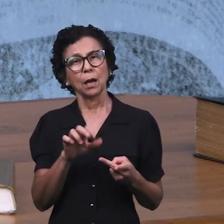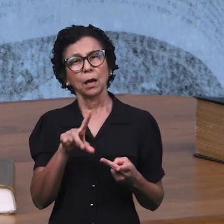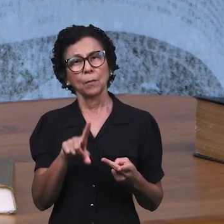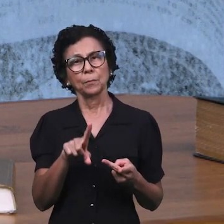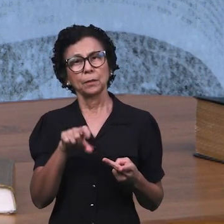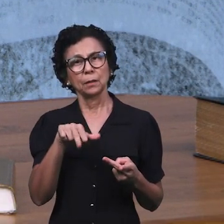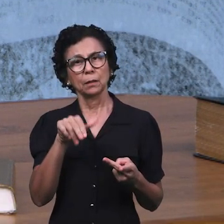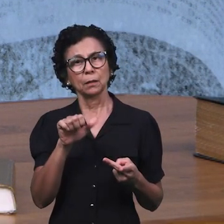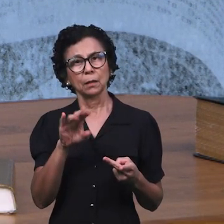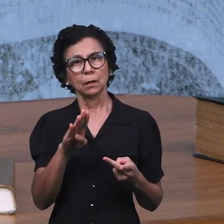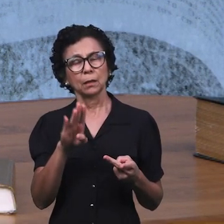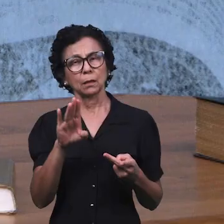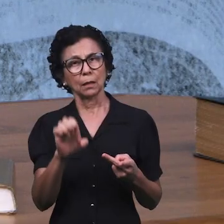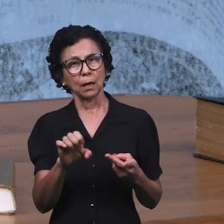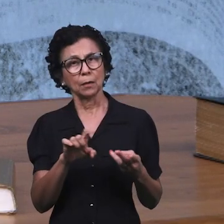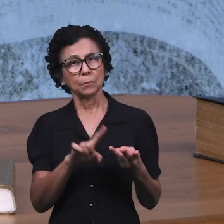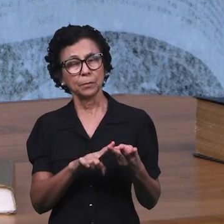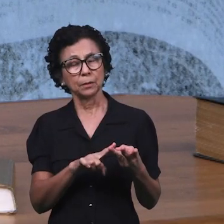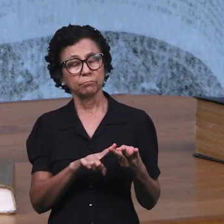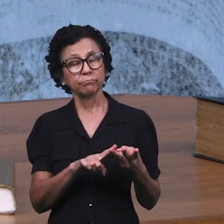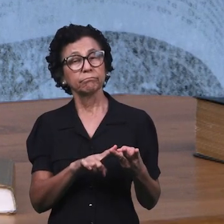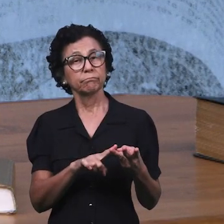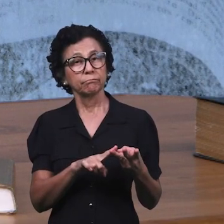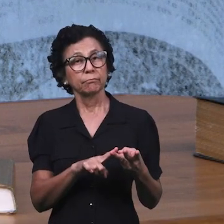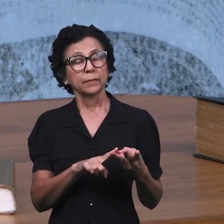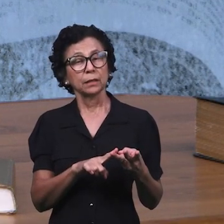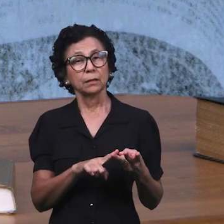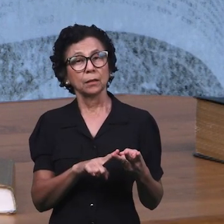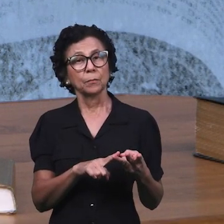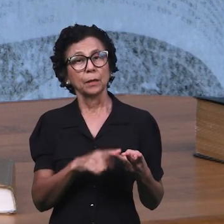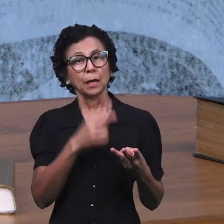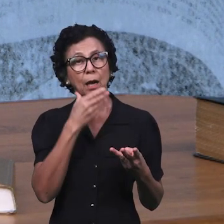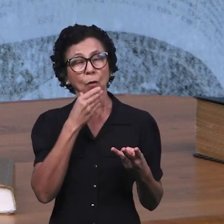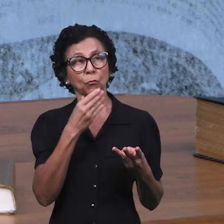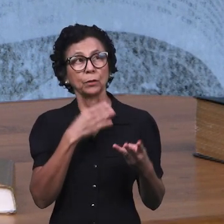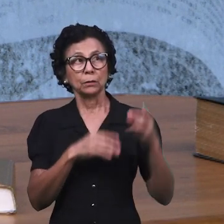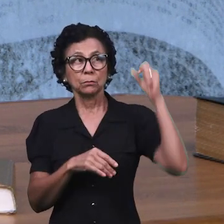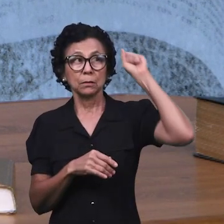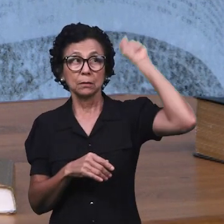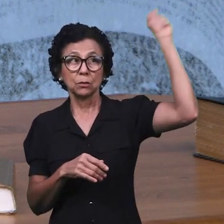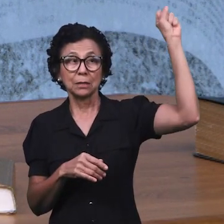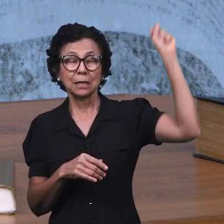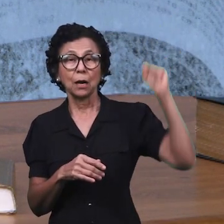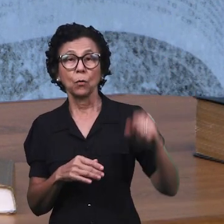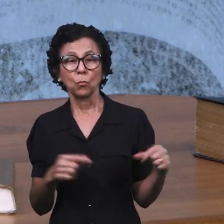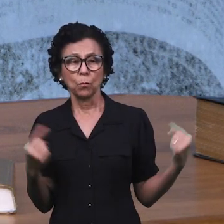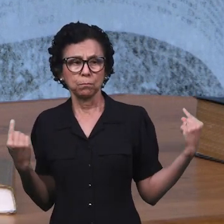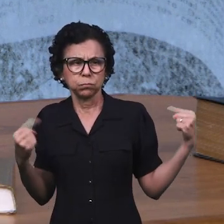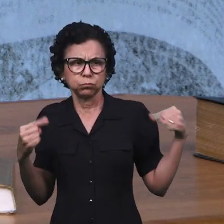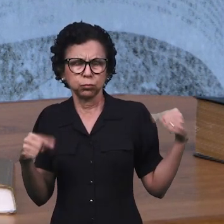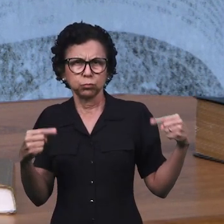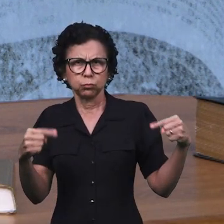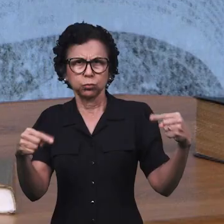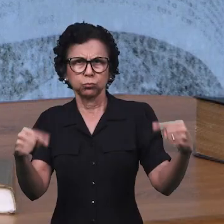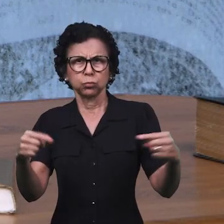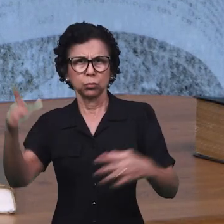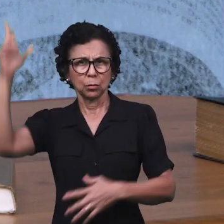de Saul. E a peleja se agravou contra Saul, e os frecheiros